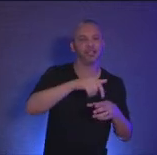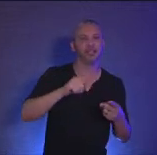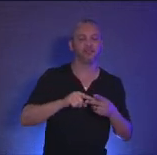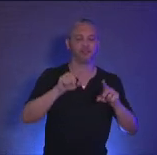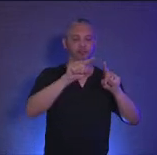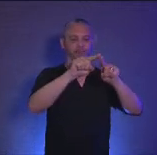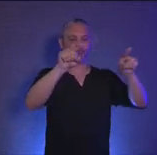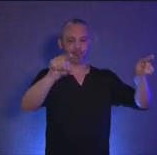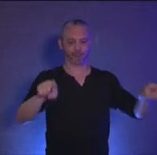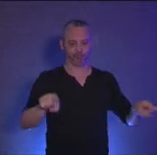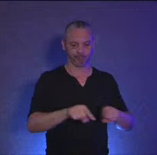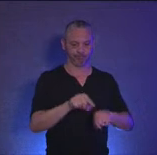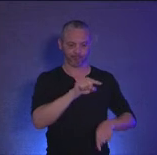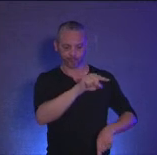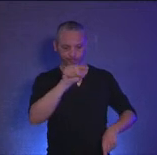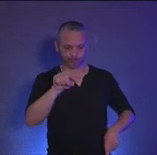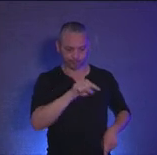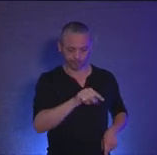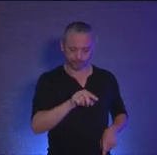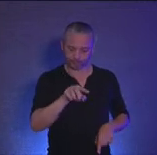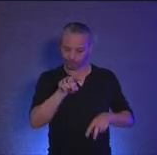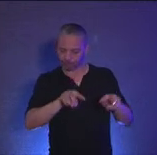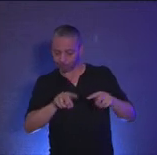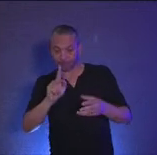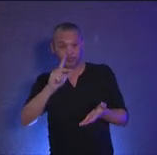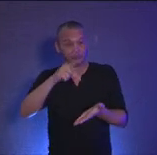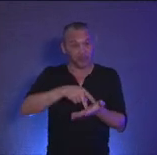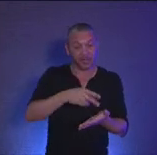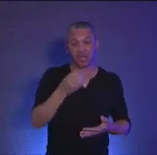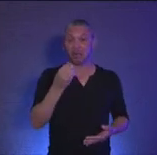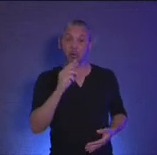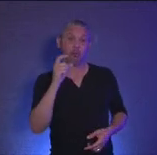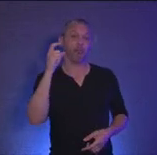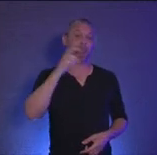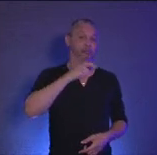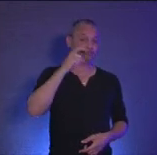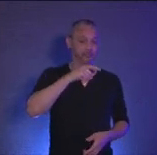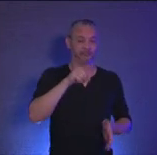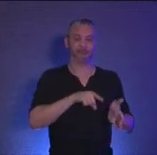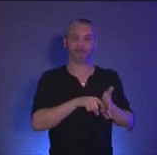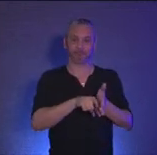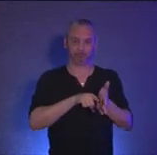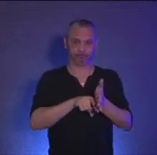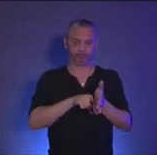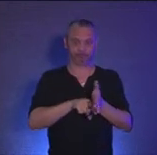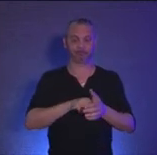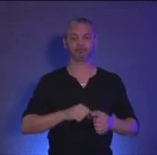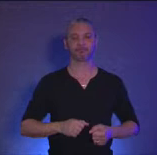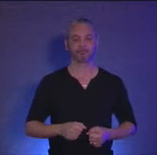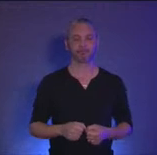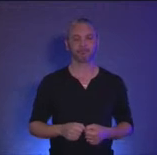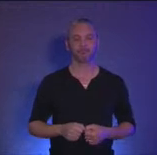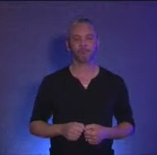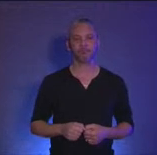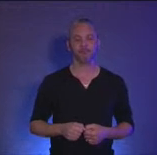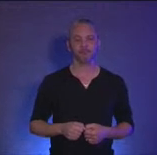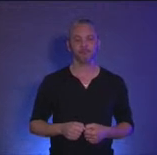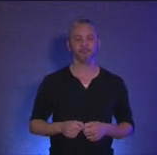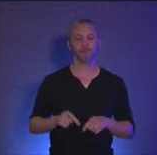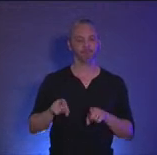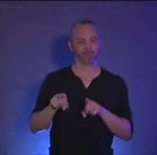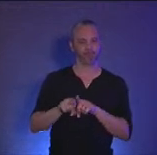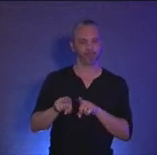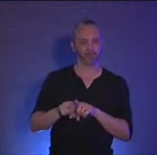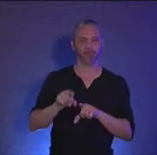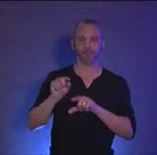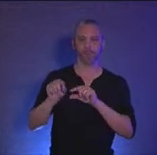eletrônica, e você analisa se, naquele contexto, aquilo é mesmo uma desinformação ou não a ser checada. E aí a gente...